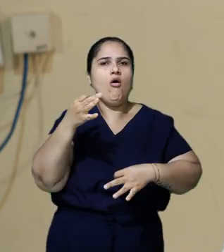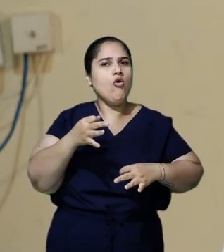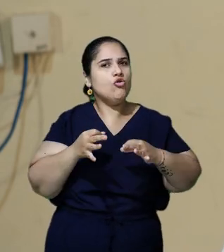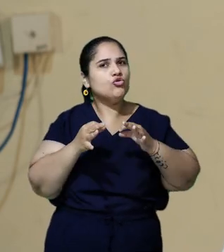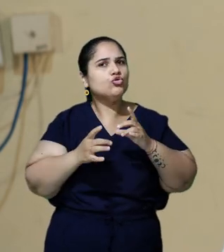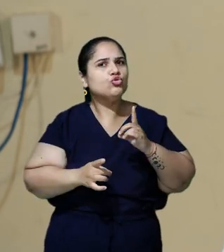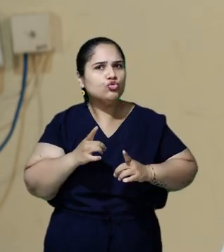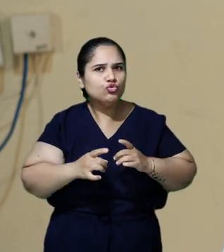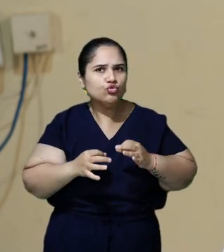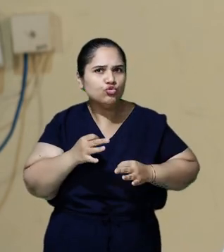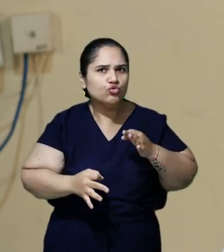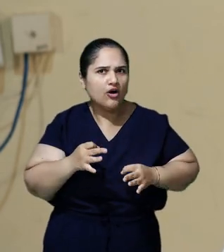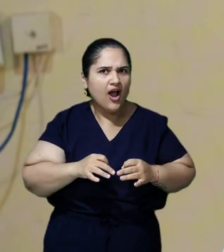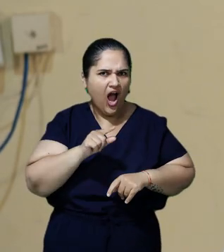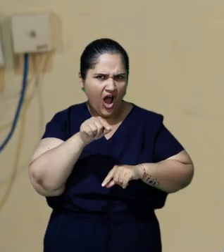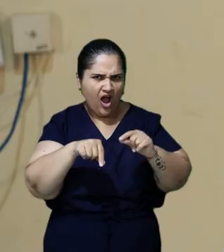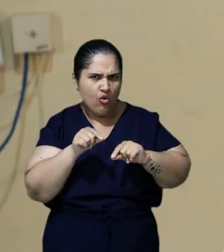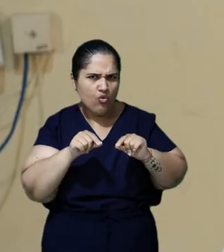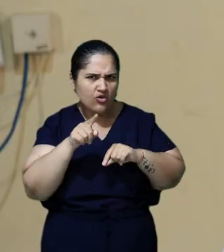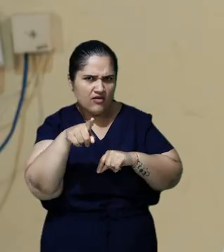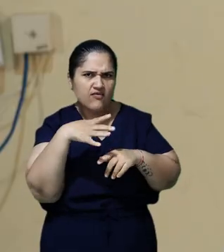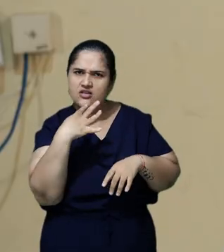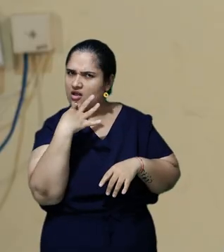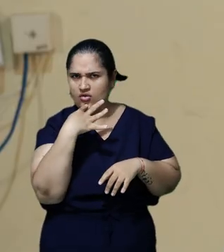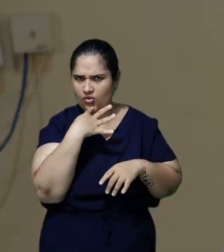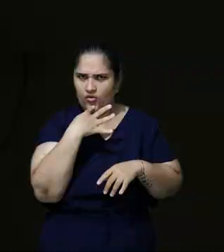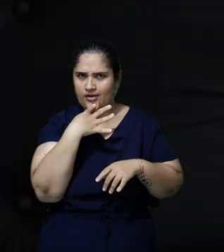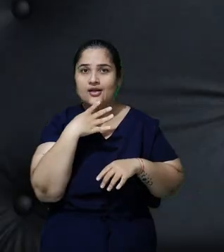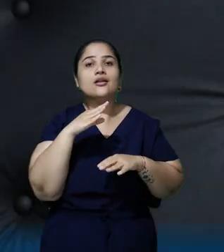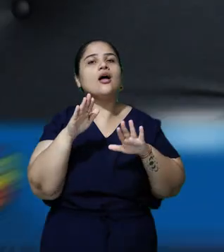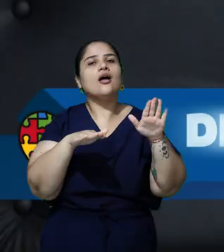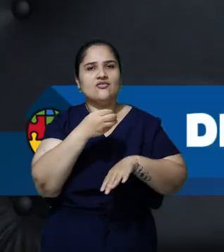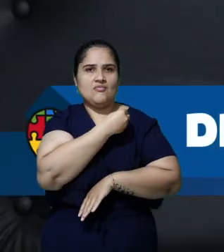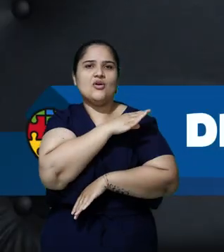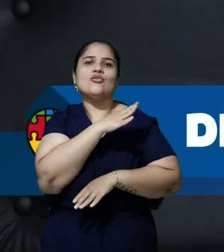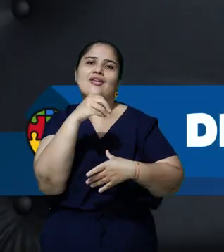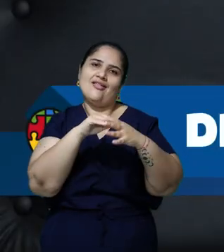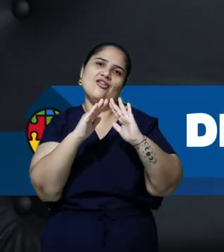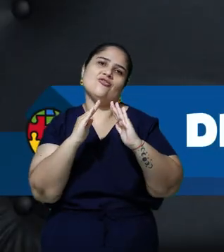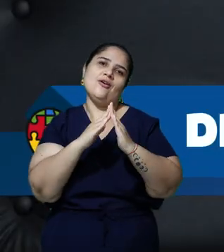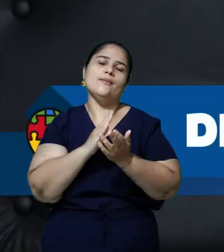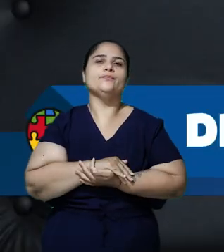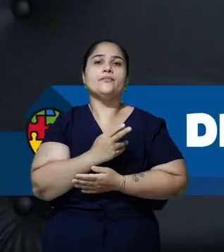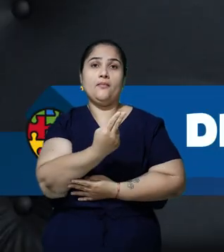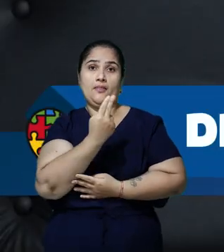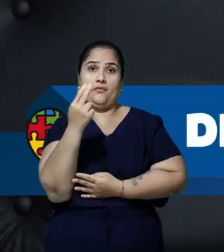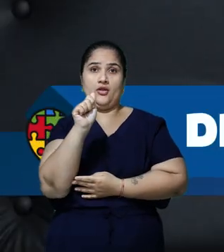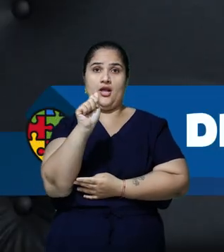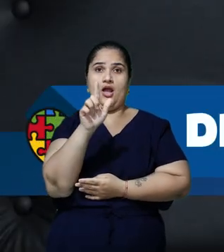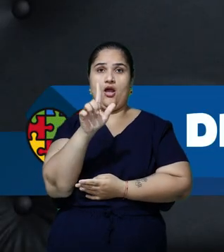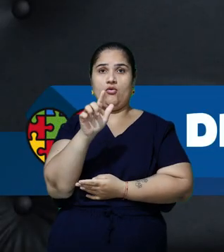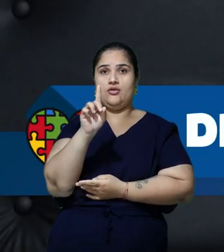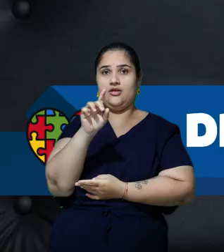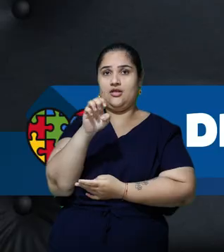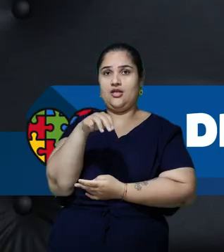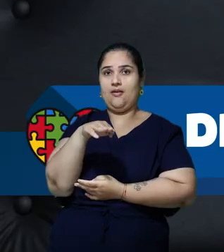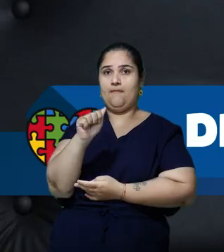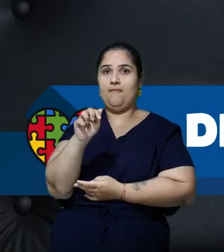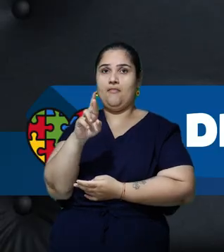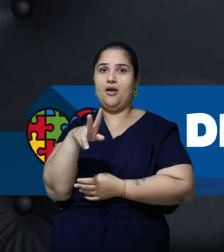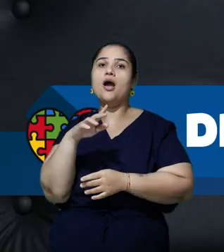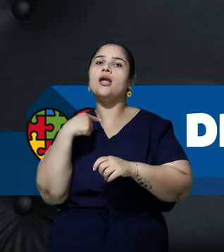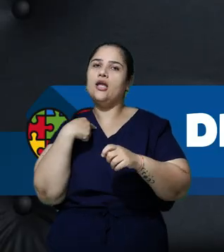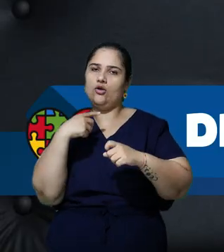não conhece. E às vezes o preconceito está dentro de casa. O meu nome é Aldemar Cândido Filho, eu sou médico de